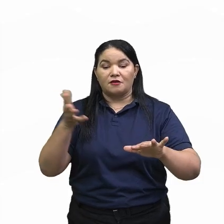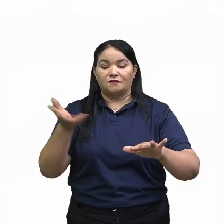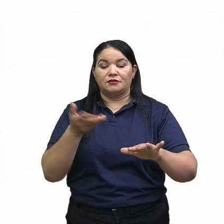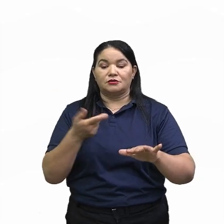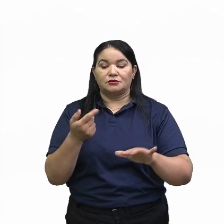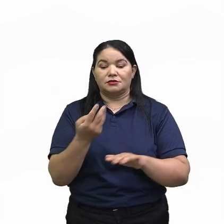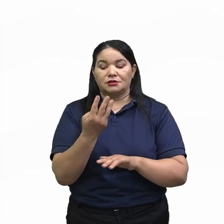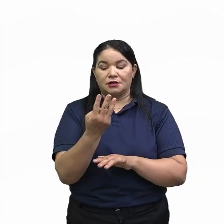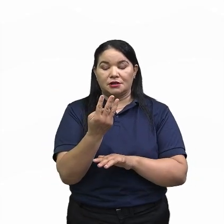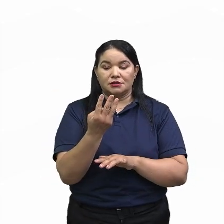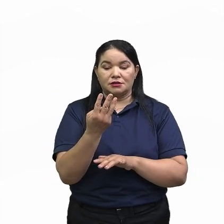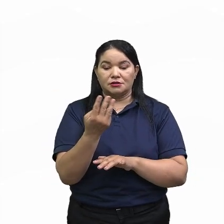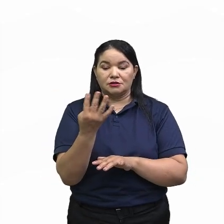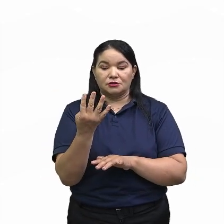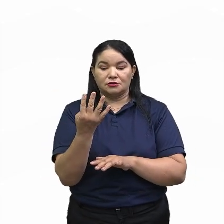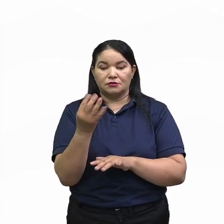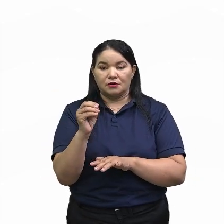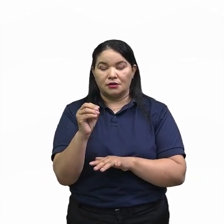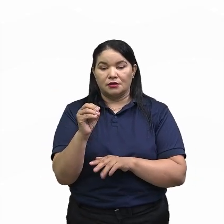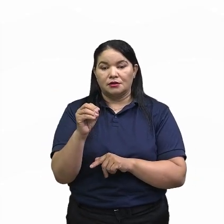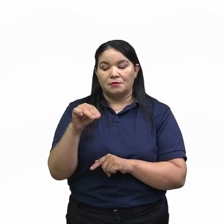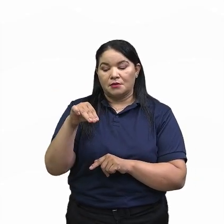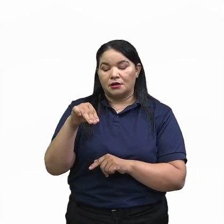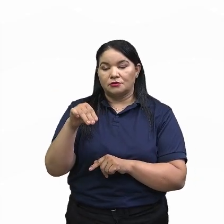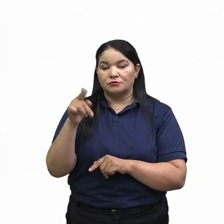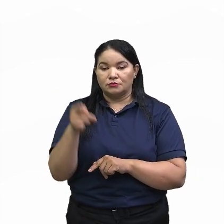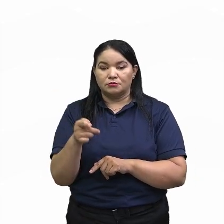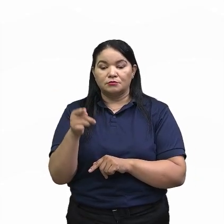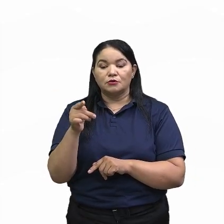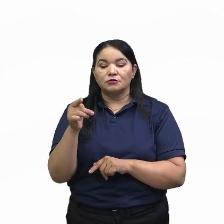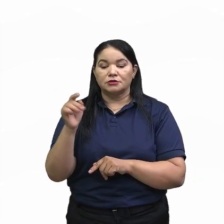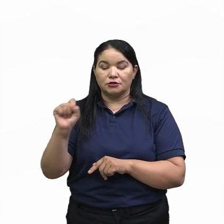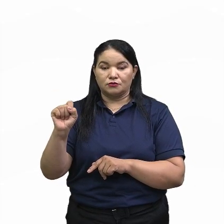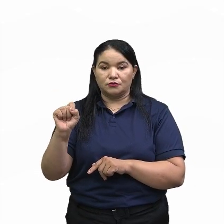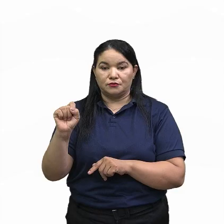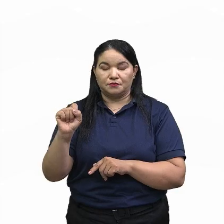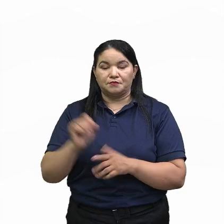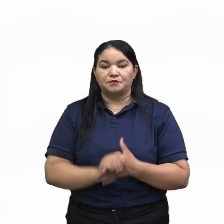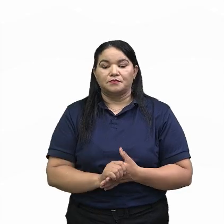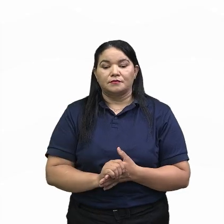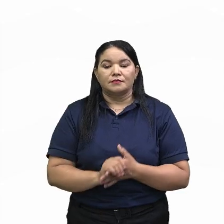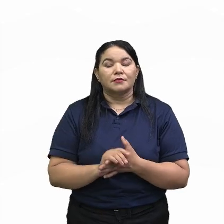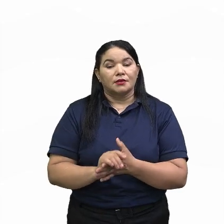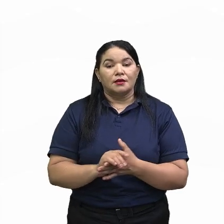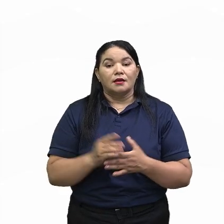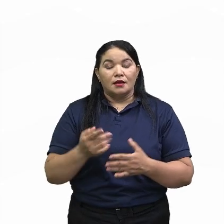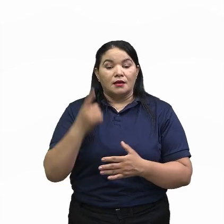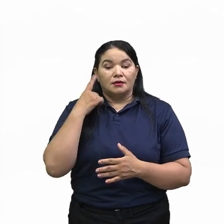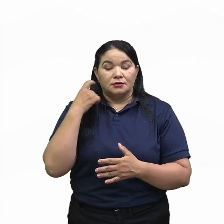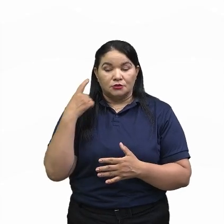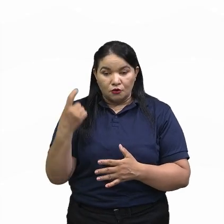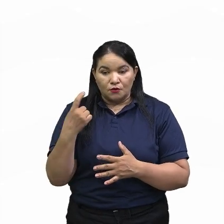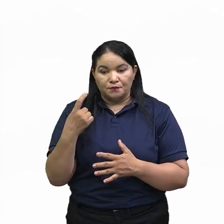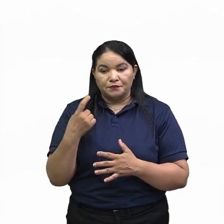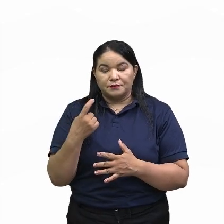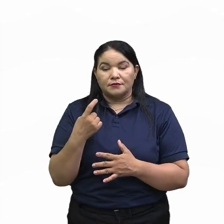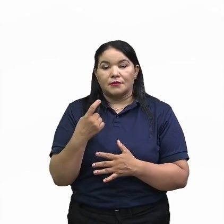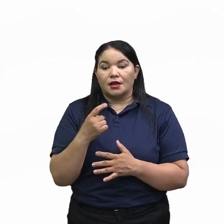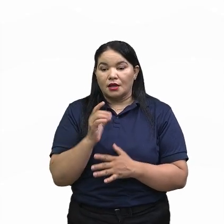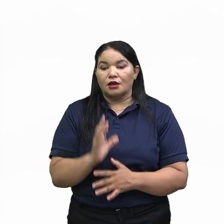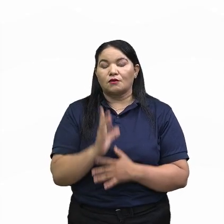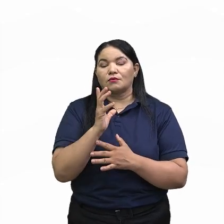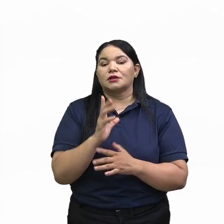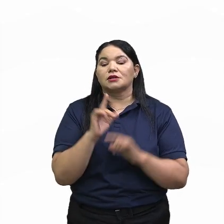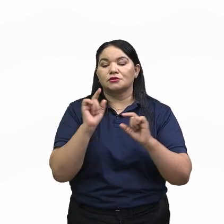de 340 metros por segundo. Com o som, podem ocorrer alguns fenômenos que a gente